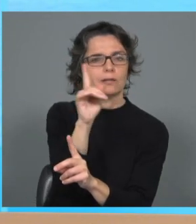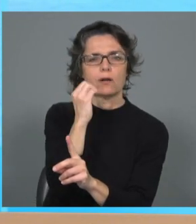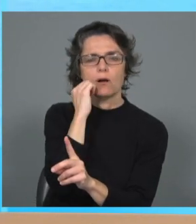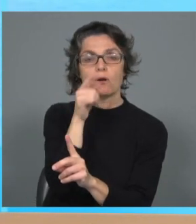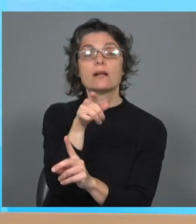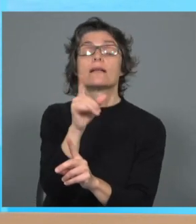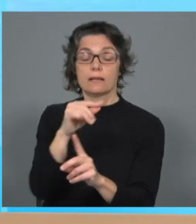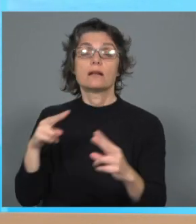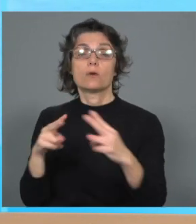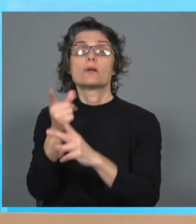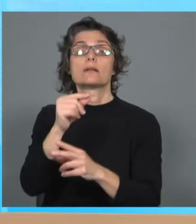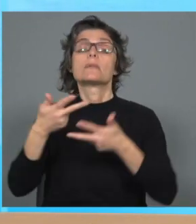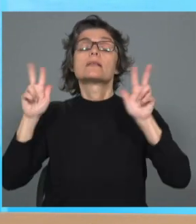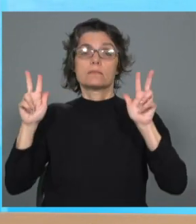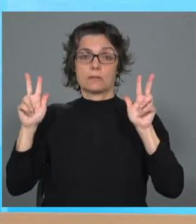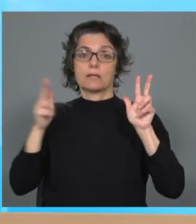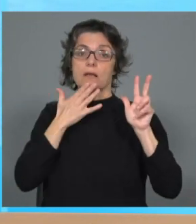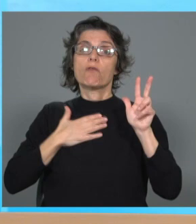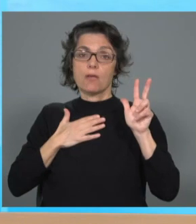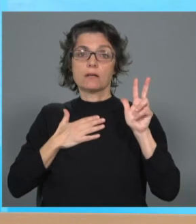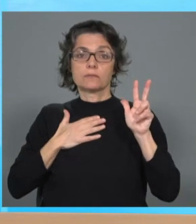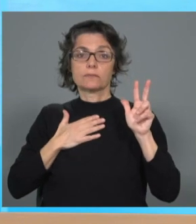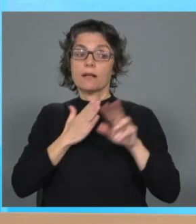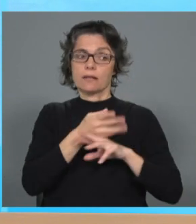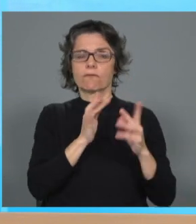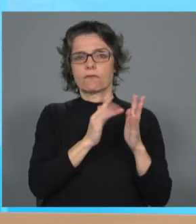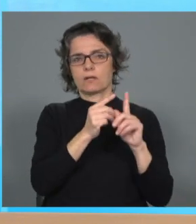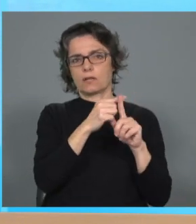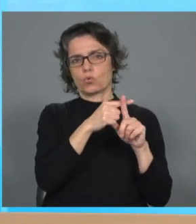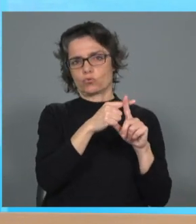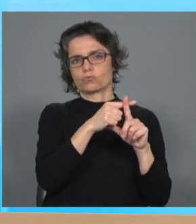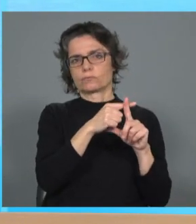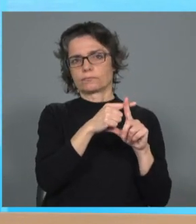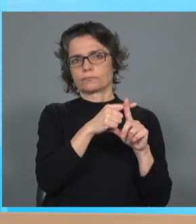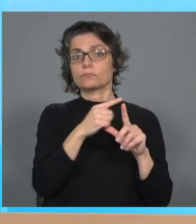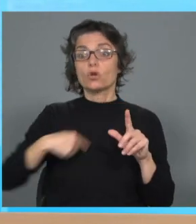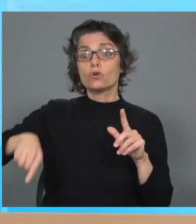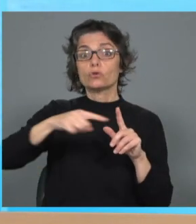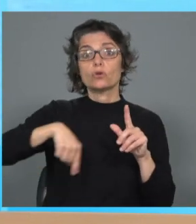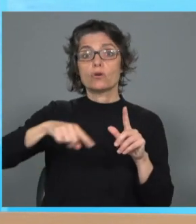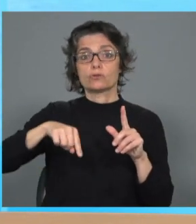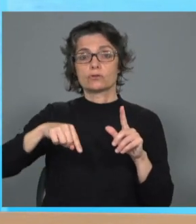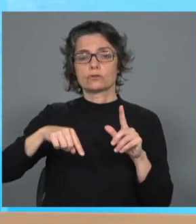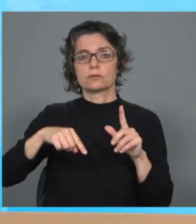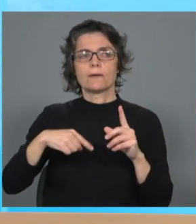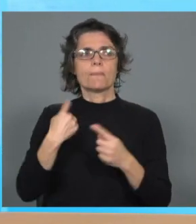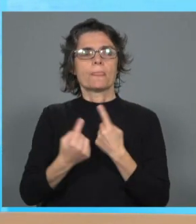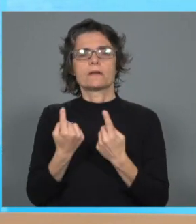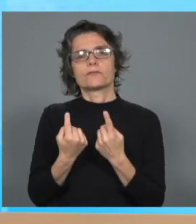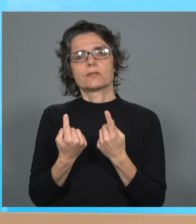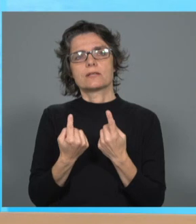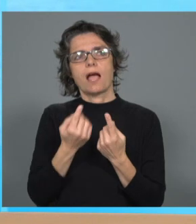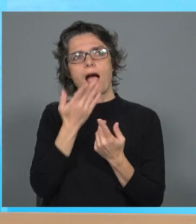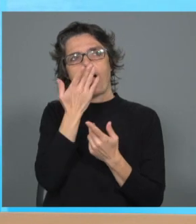de libertação por esse encontro. Nós tendencialmente temos muita parece que temos mais facilidade